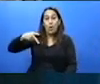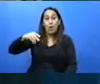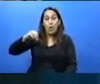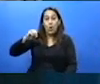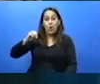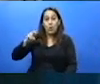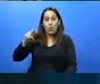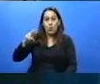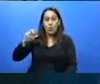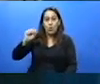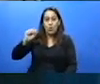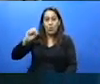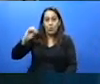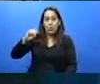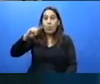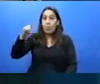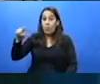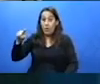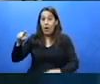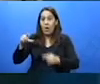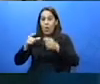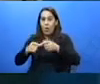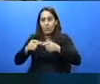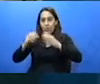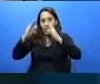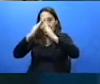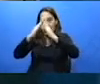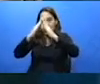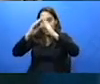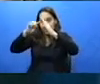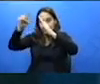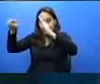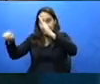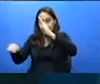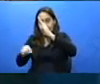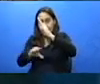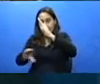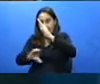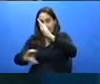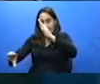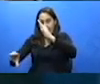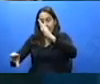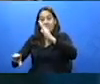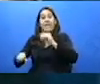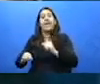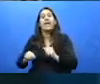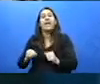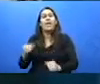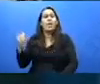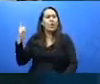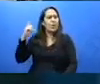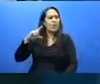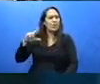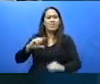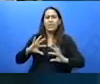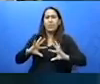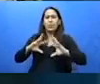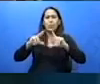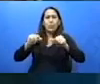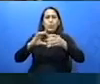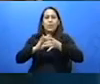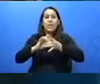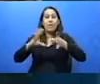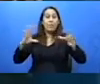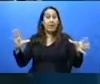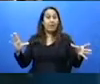liberdade. Então, quando a casa delas, de bonecas da Suzy, foi morar no porão, é que ela ganhou toda essa liberdade